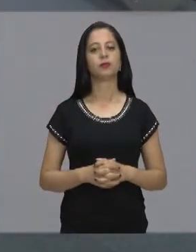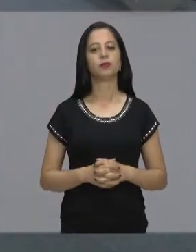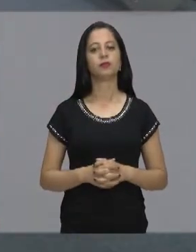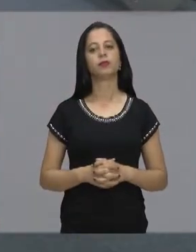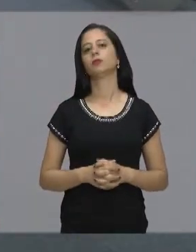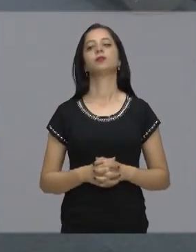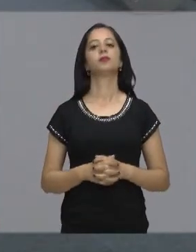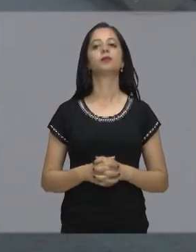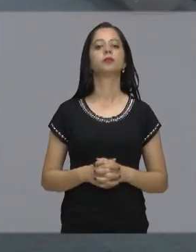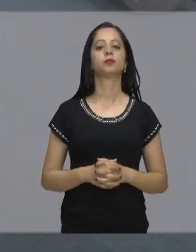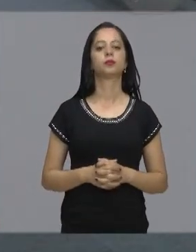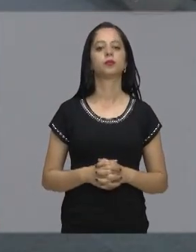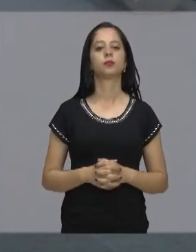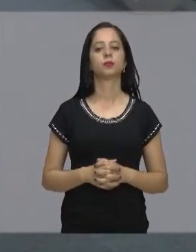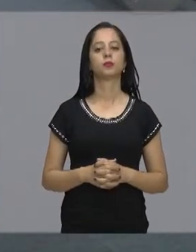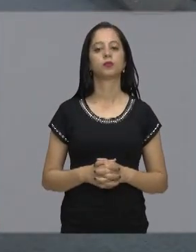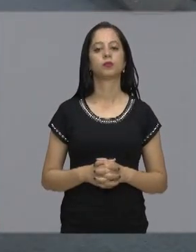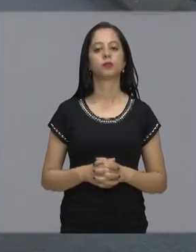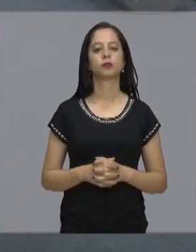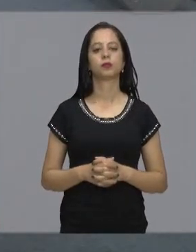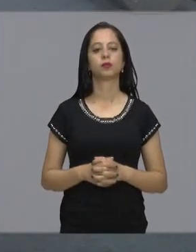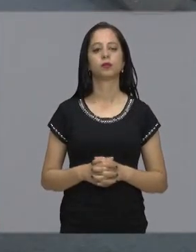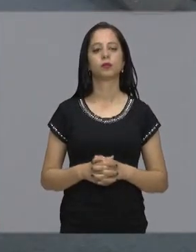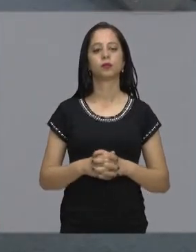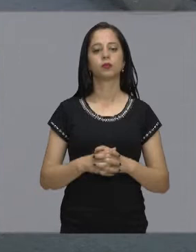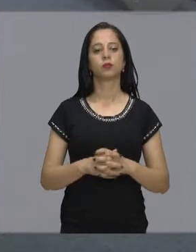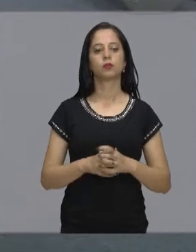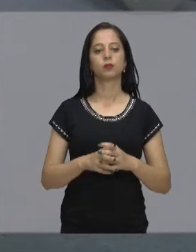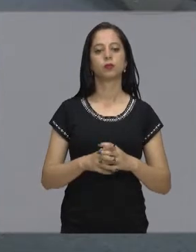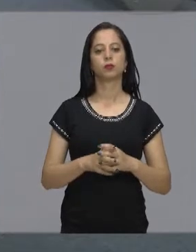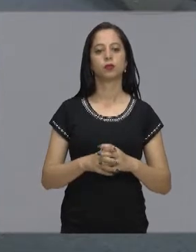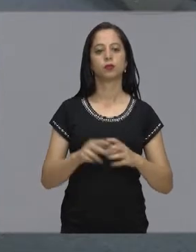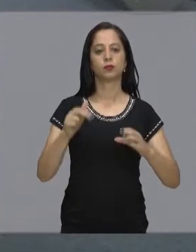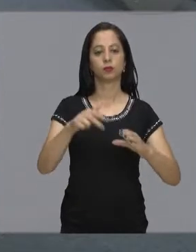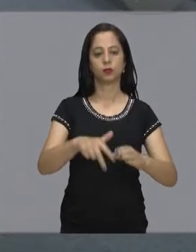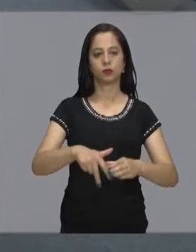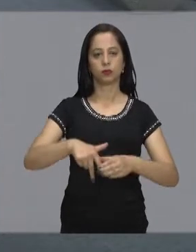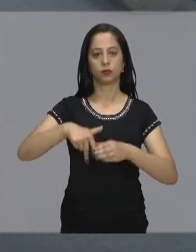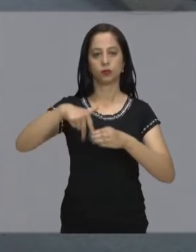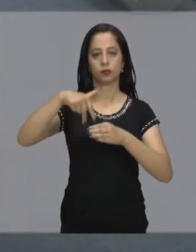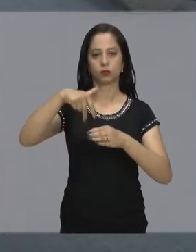Inscrito para falar no processo, o vereador Juvenil Silvério.